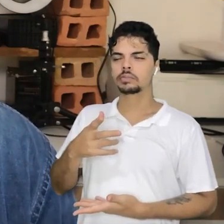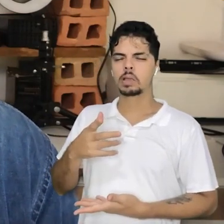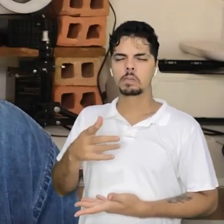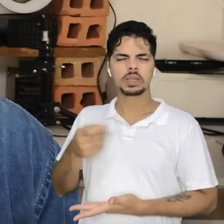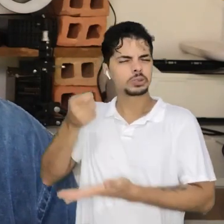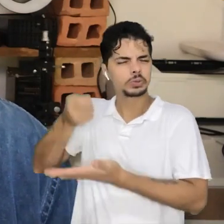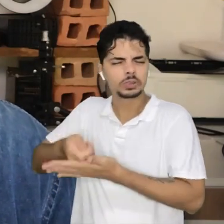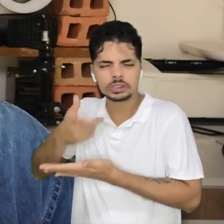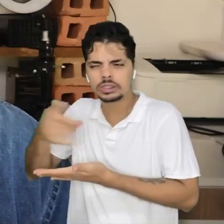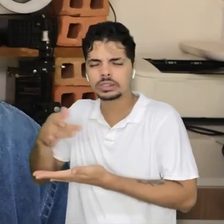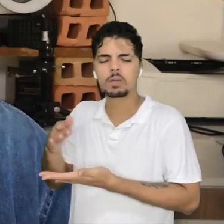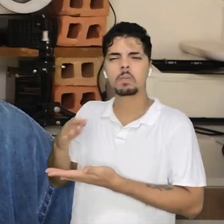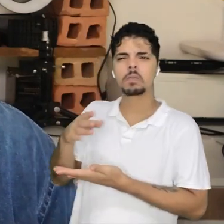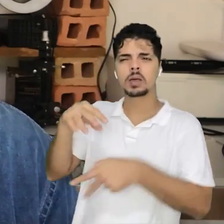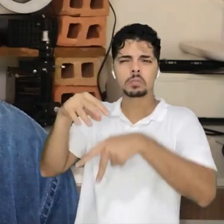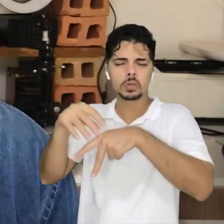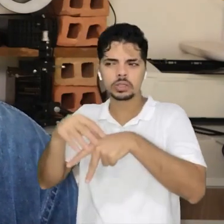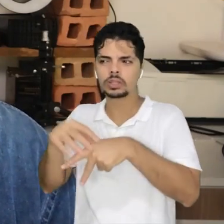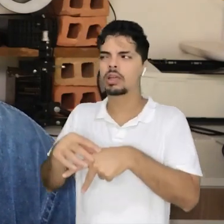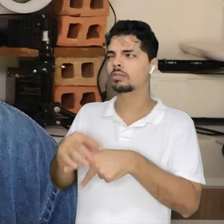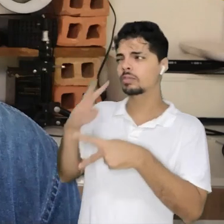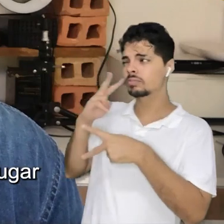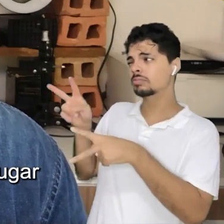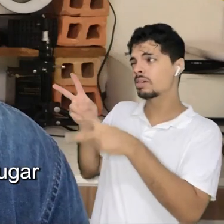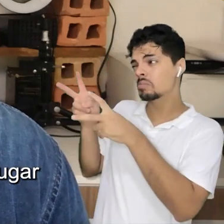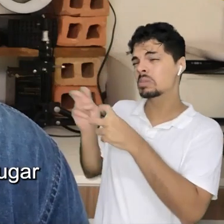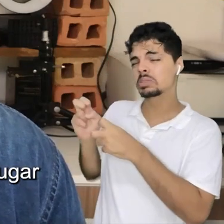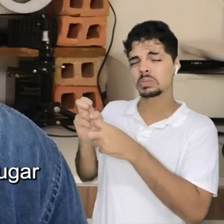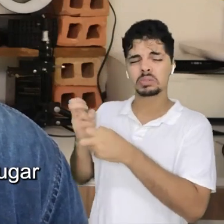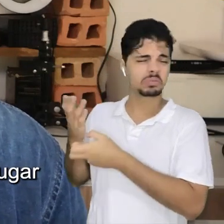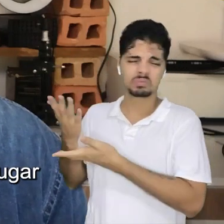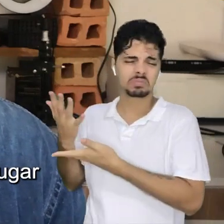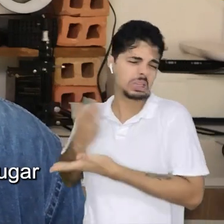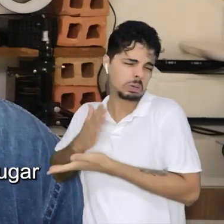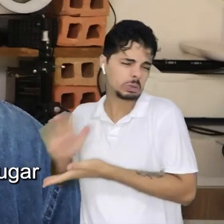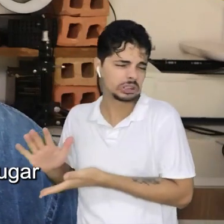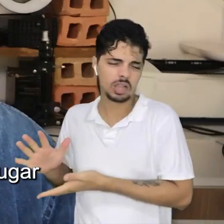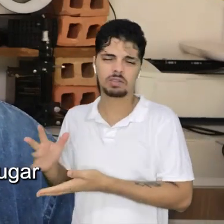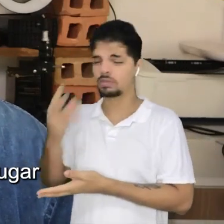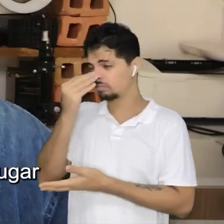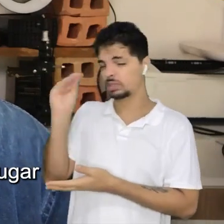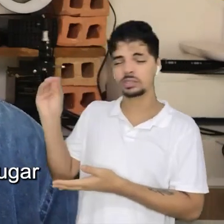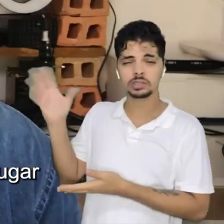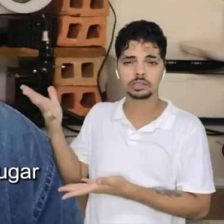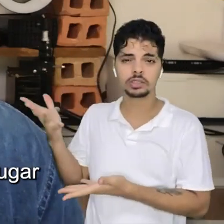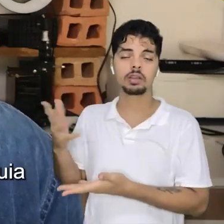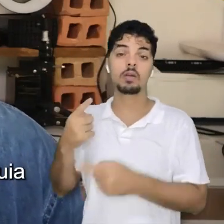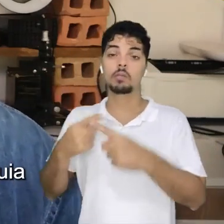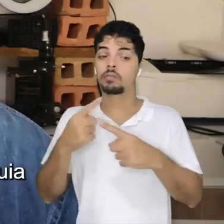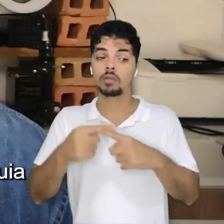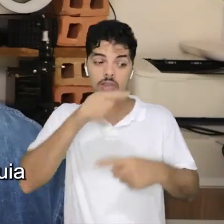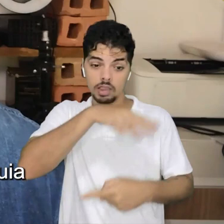despóticos para Simão Bolívia e outros chefes de governo republicanos na América não havia lugar entre jovens